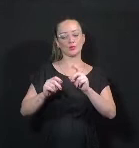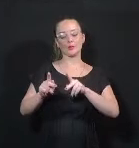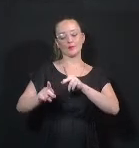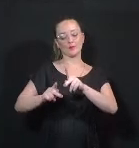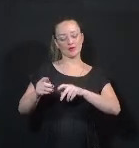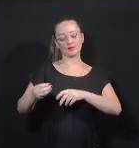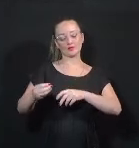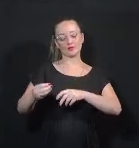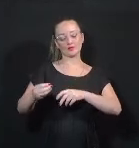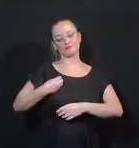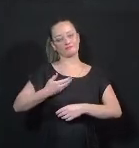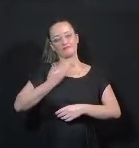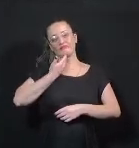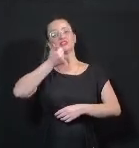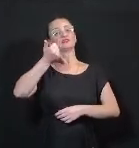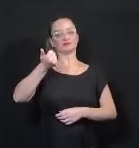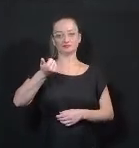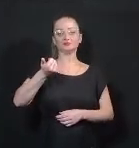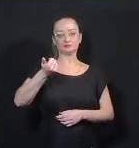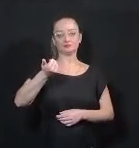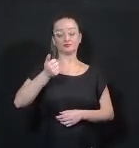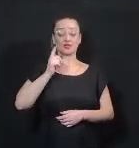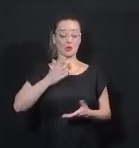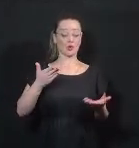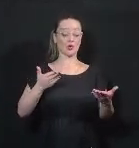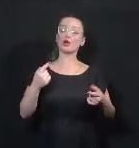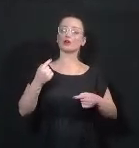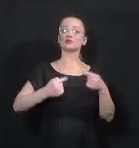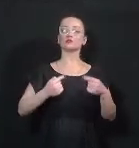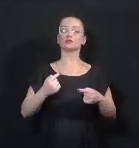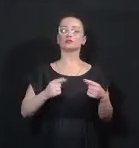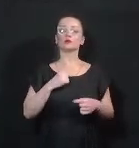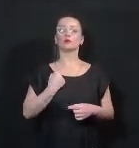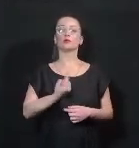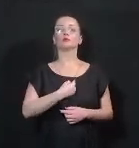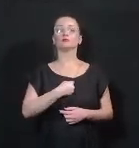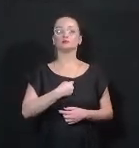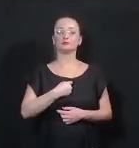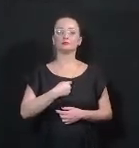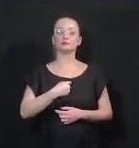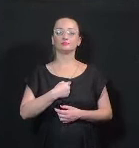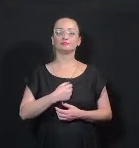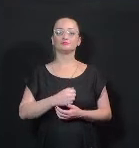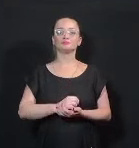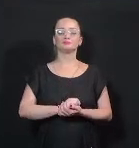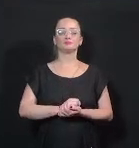população. Então, para essa discussão, nós